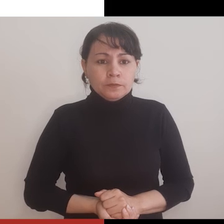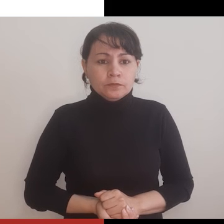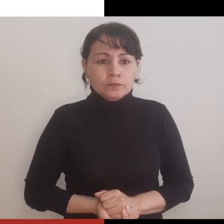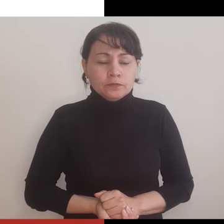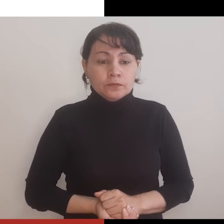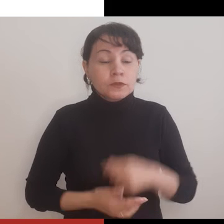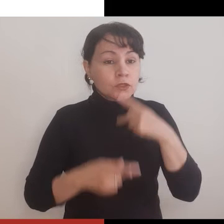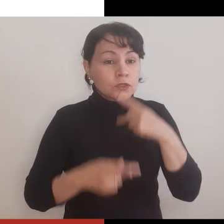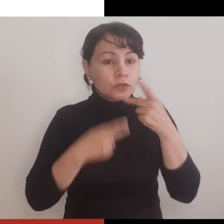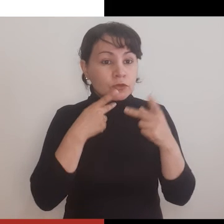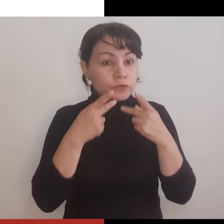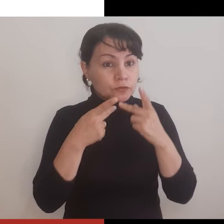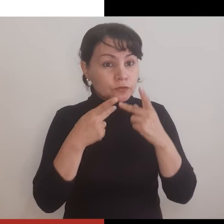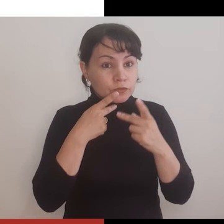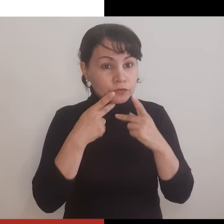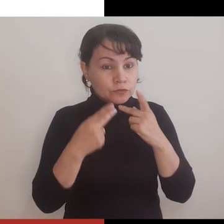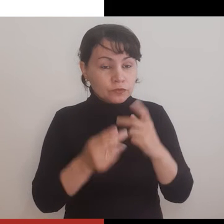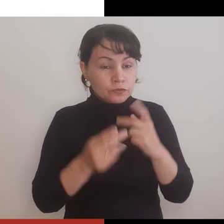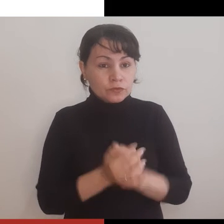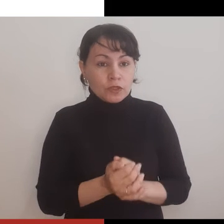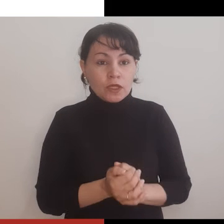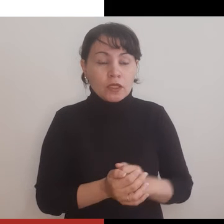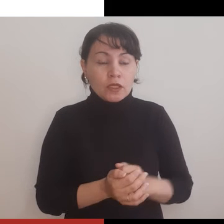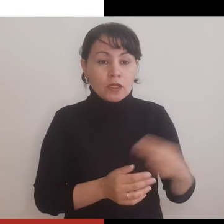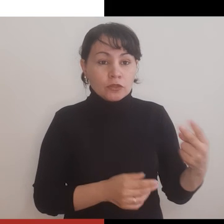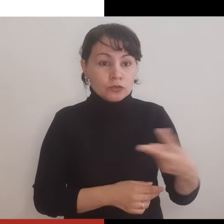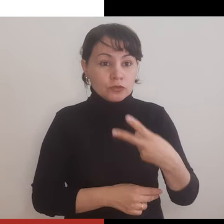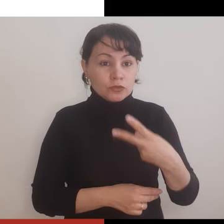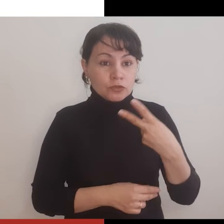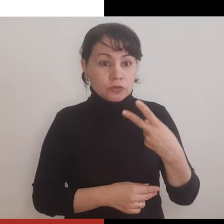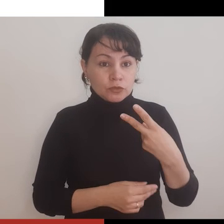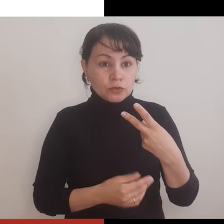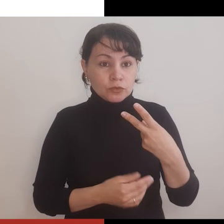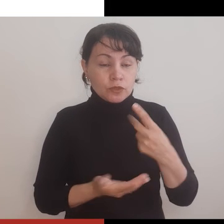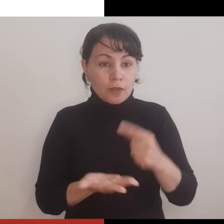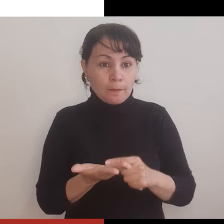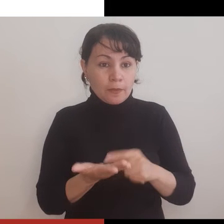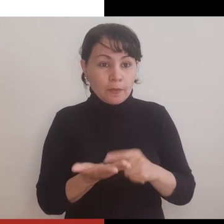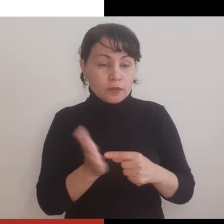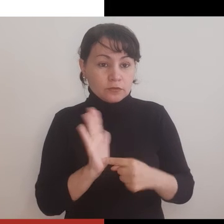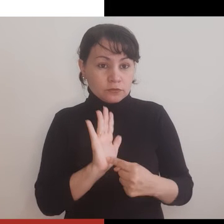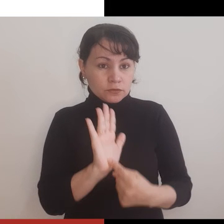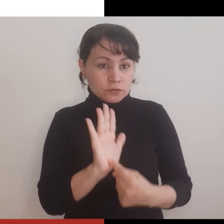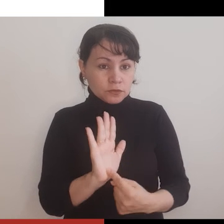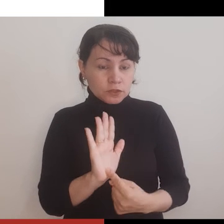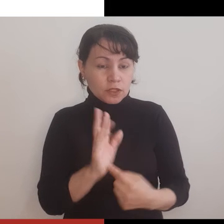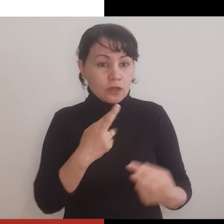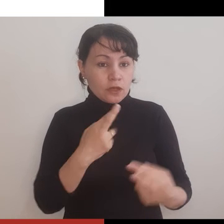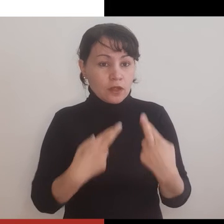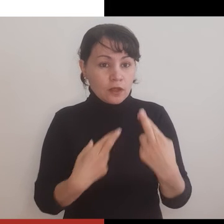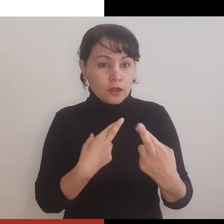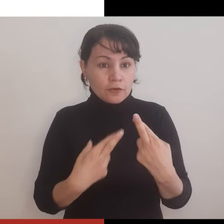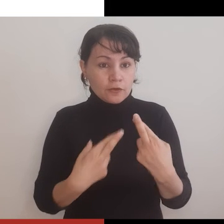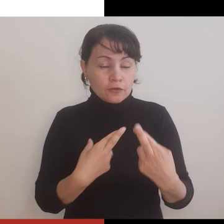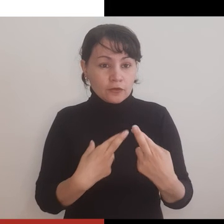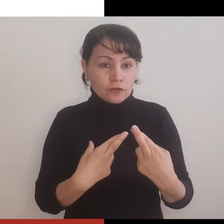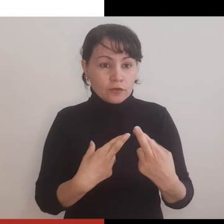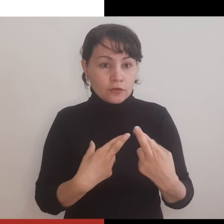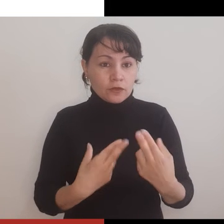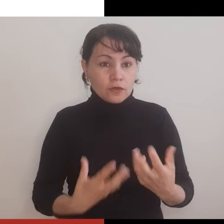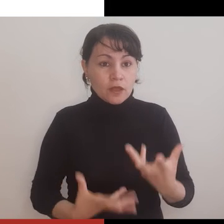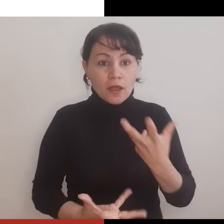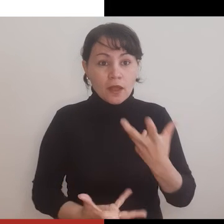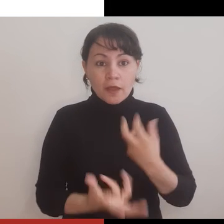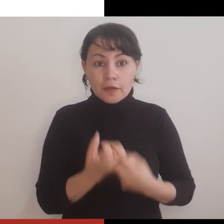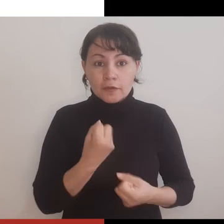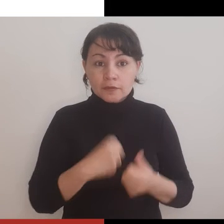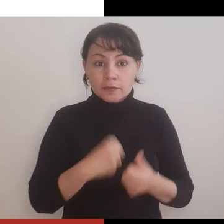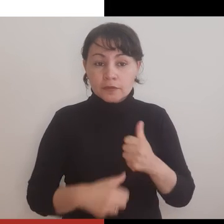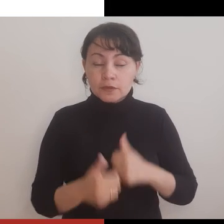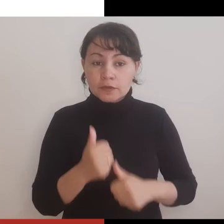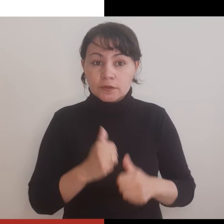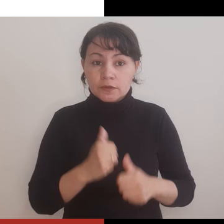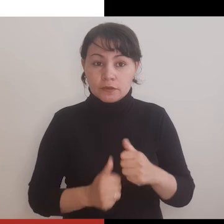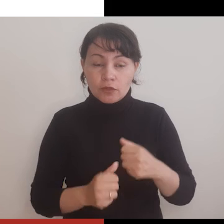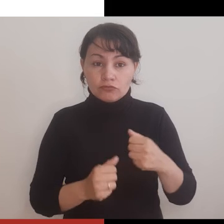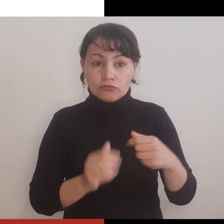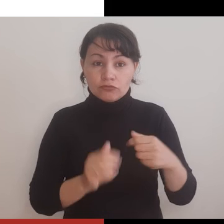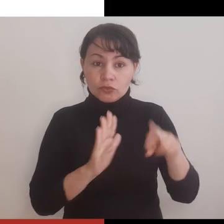Quando a gente fala do segundo ponto, né, destacado aí, relacionado à adaptação das rotinas de